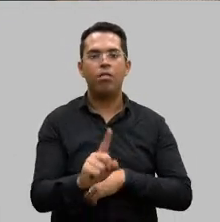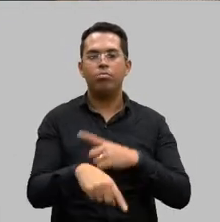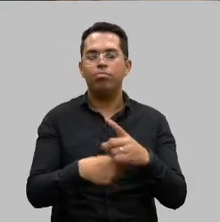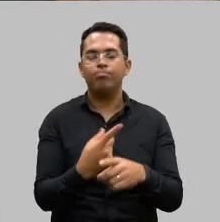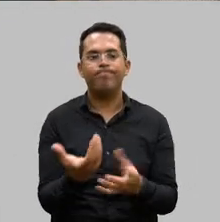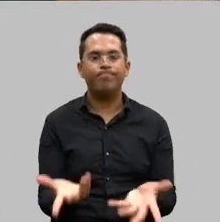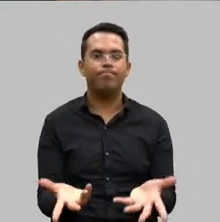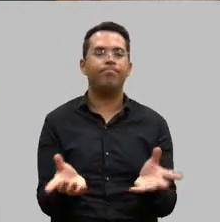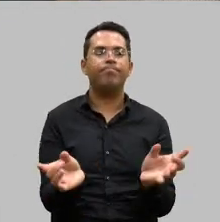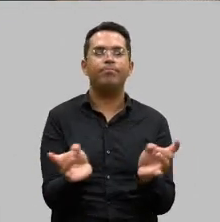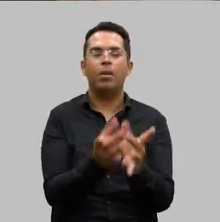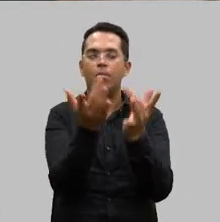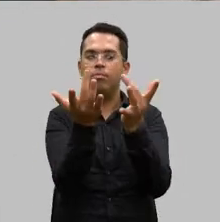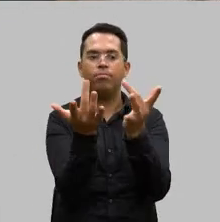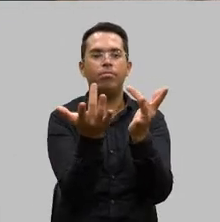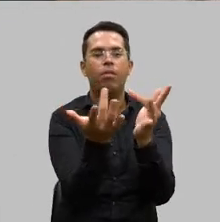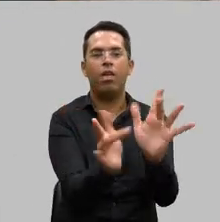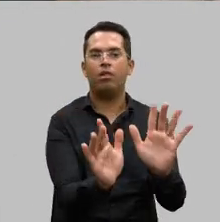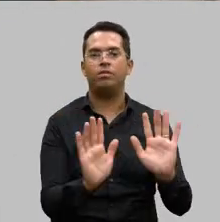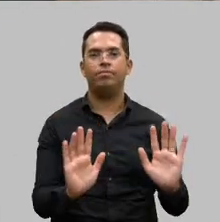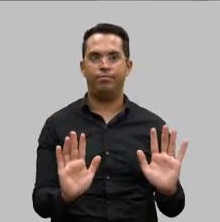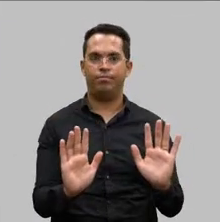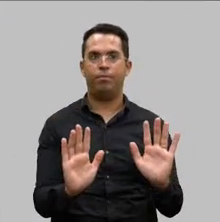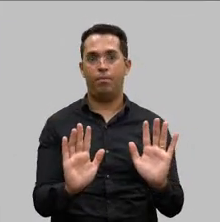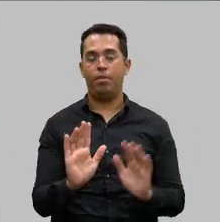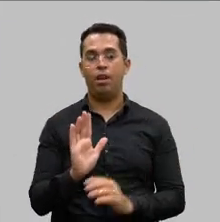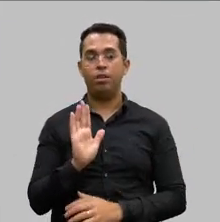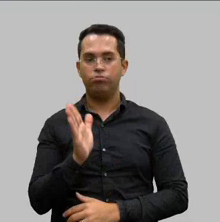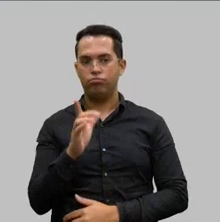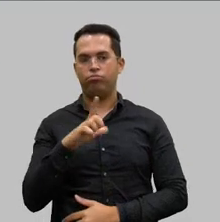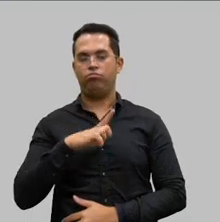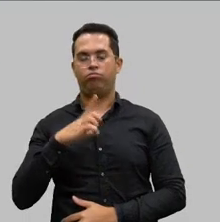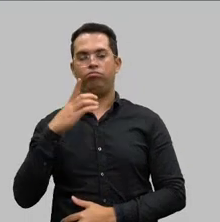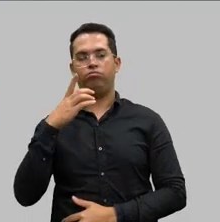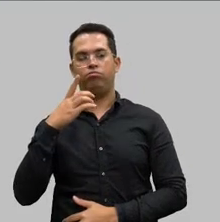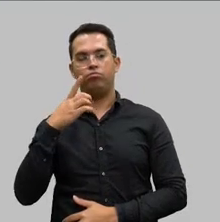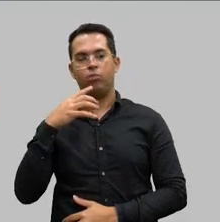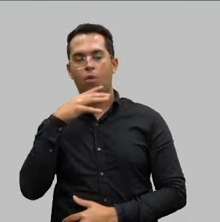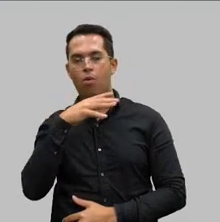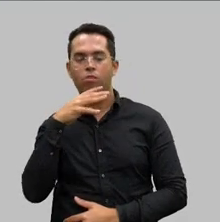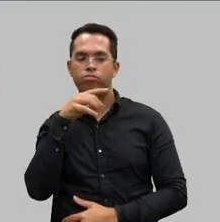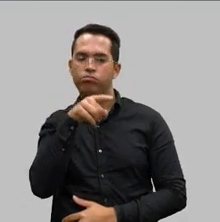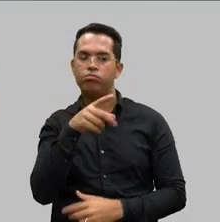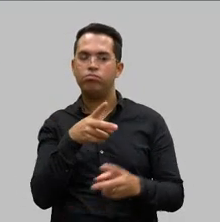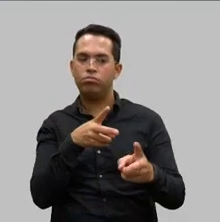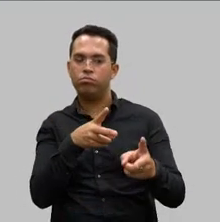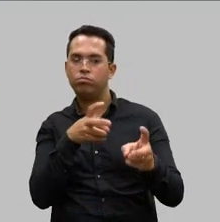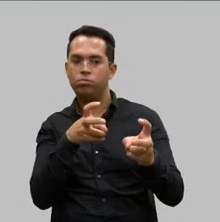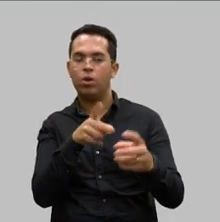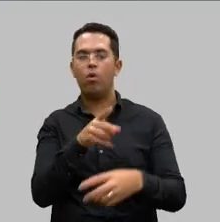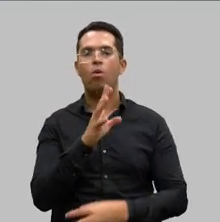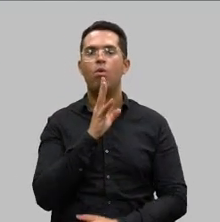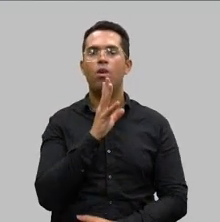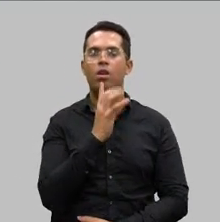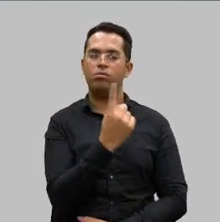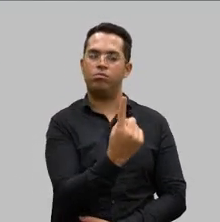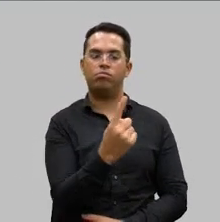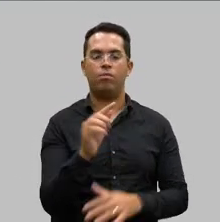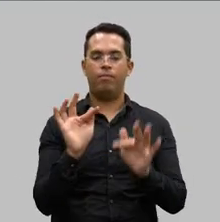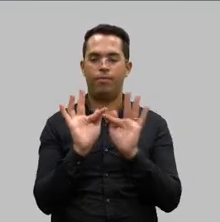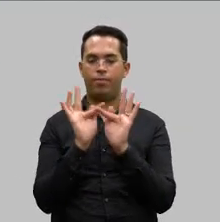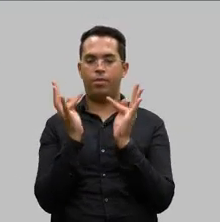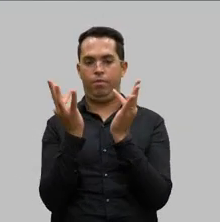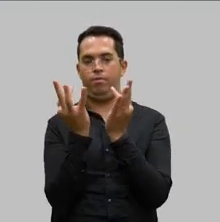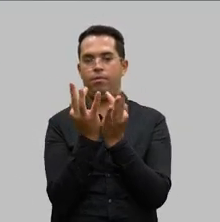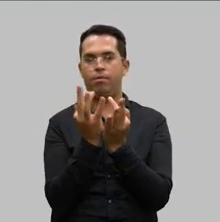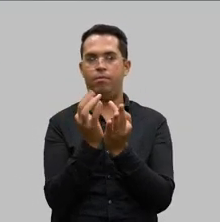no lar do idoso que eu conheço a família família inclusive de posse e ele fazia do anos que ninguém da família ia